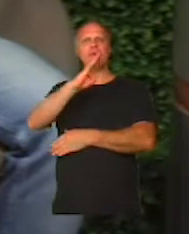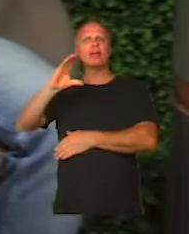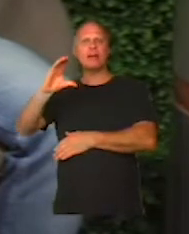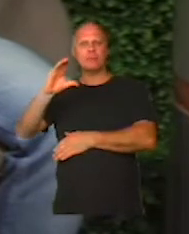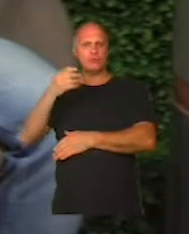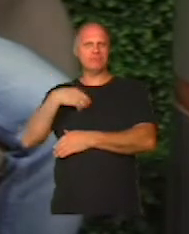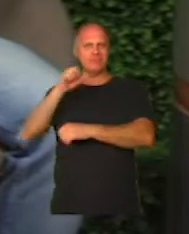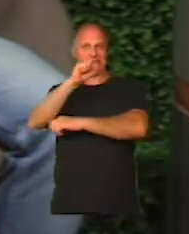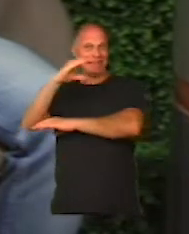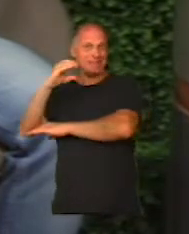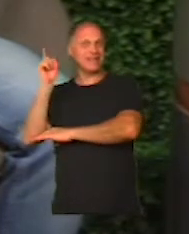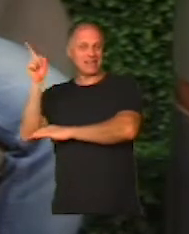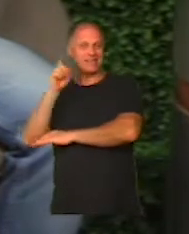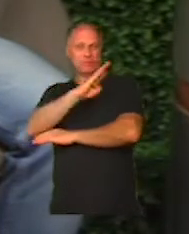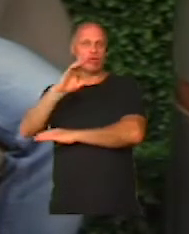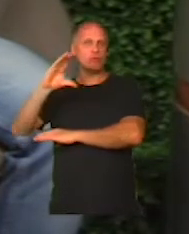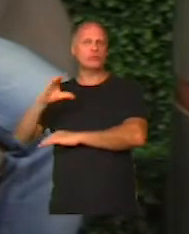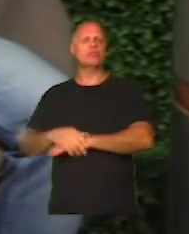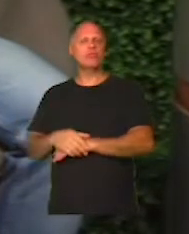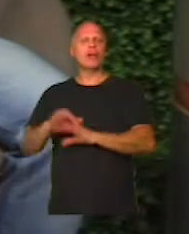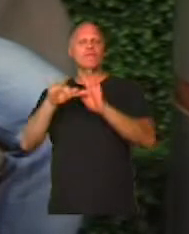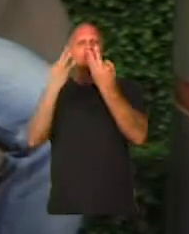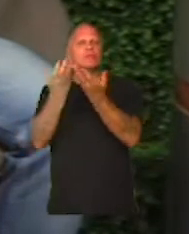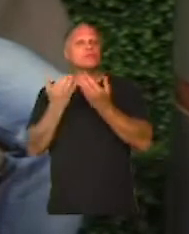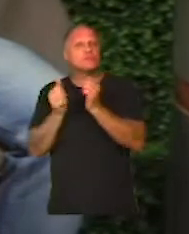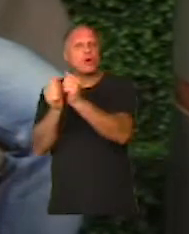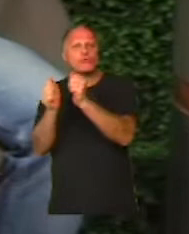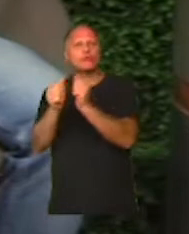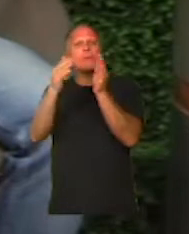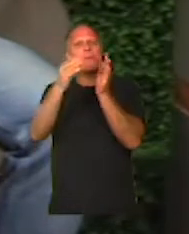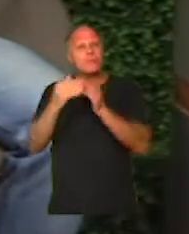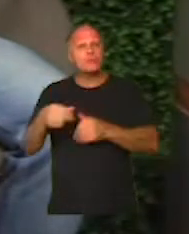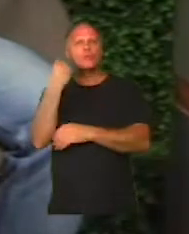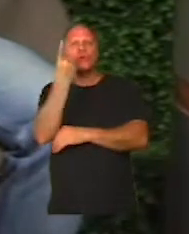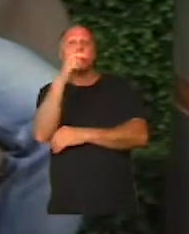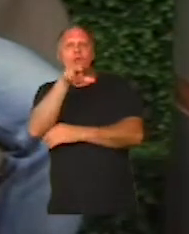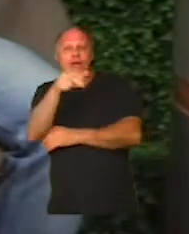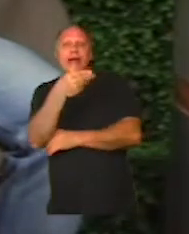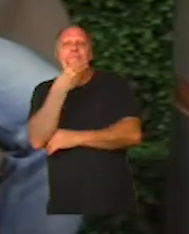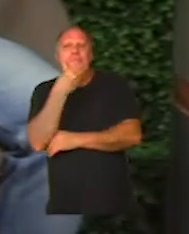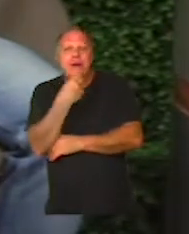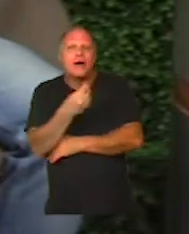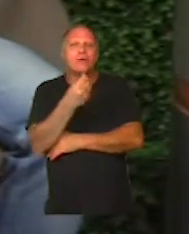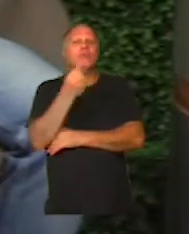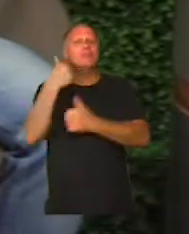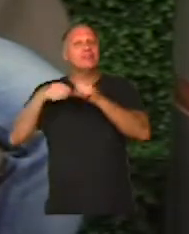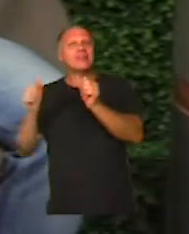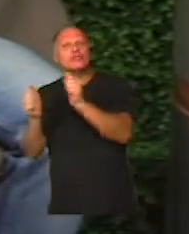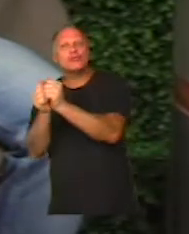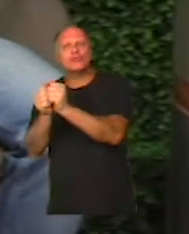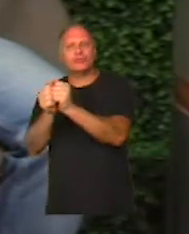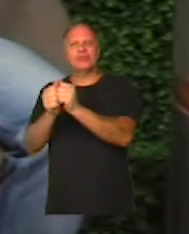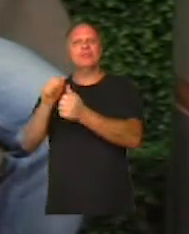E a família não podia estar todo mundo junto, então ele pediu para pelo menos o irmão dele estar presente. Né? E vim